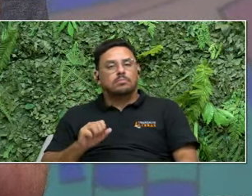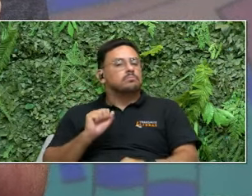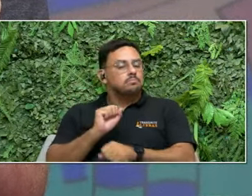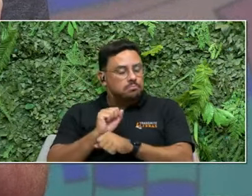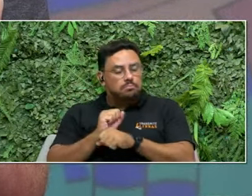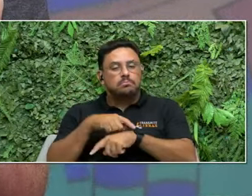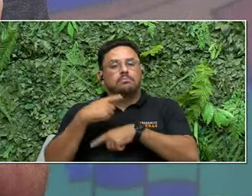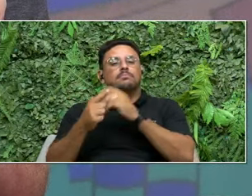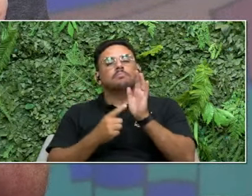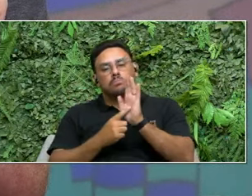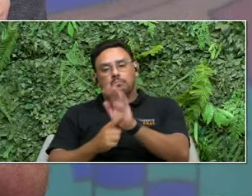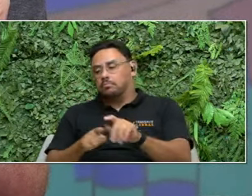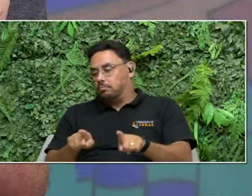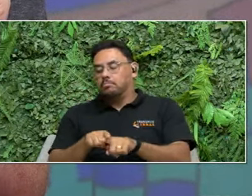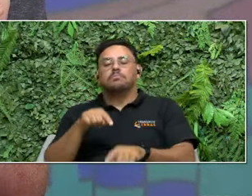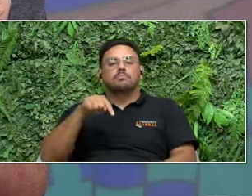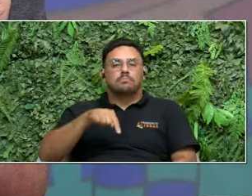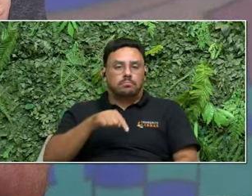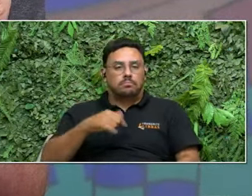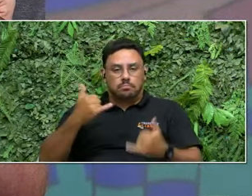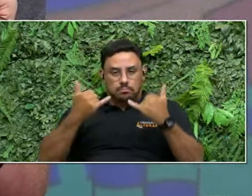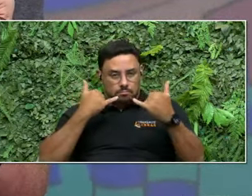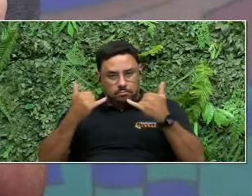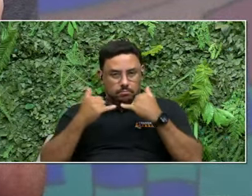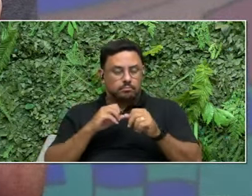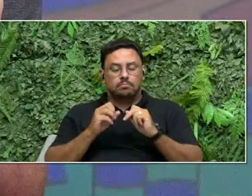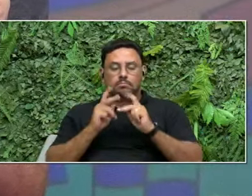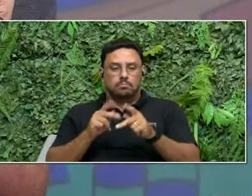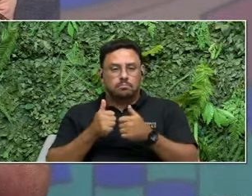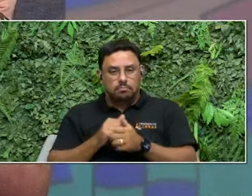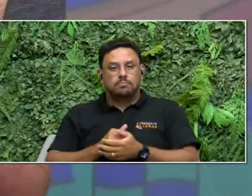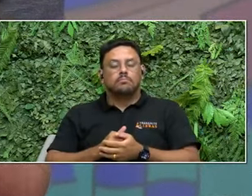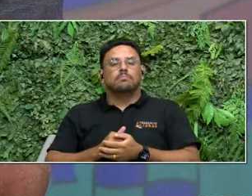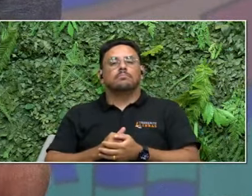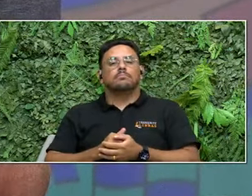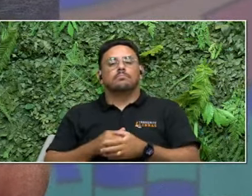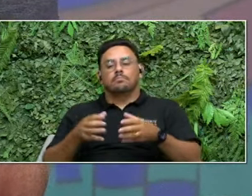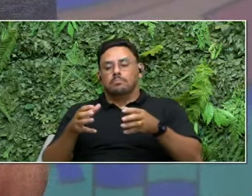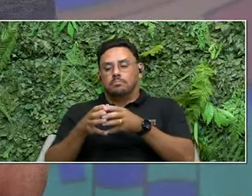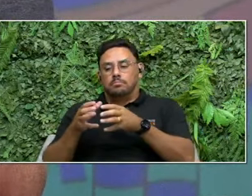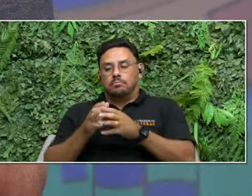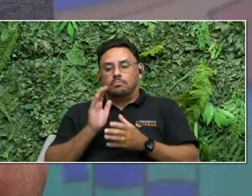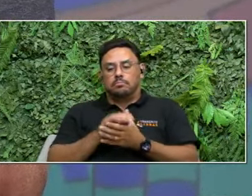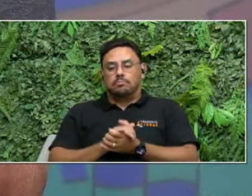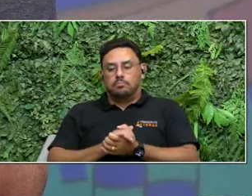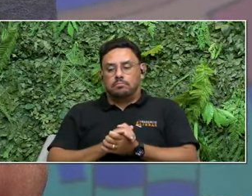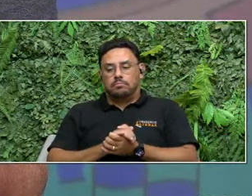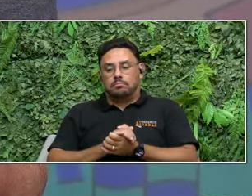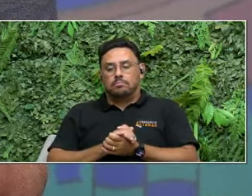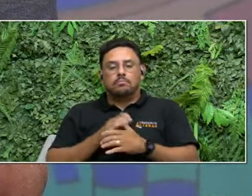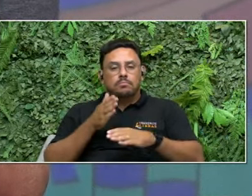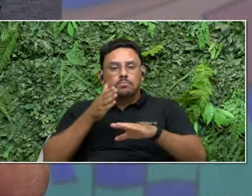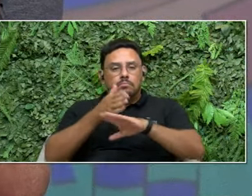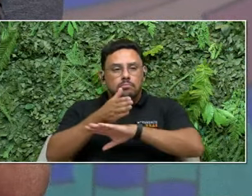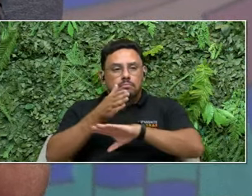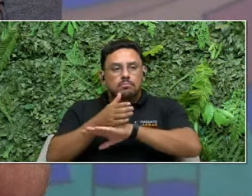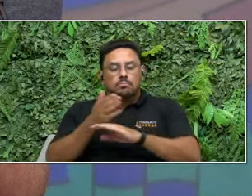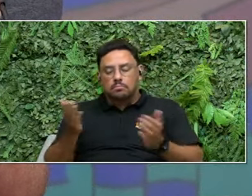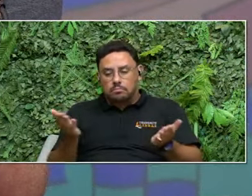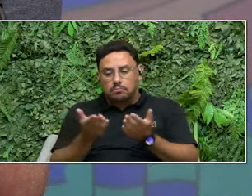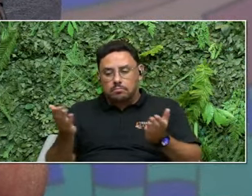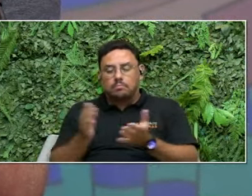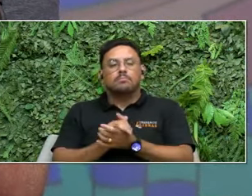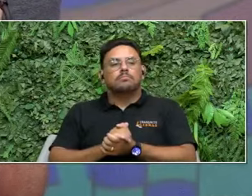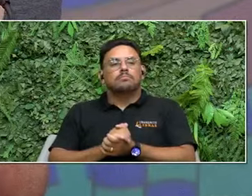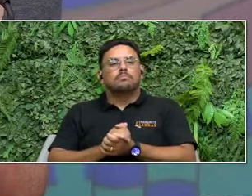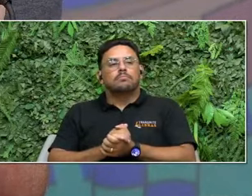gente consegue trazer também esta informação muito bem os times estão entrando daqui a pouquinho